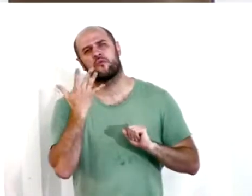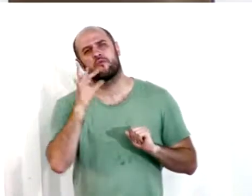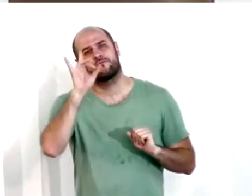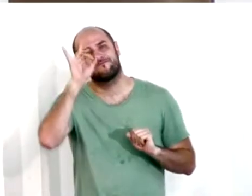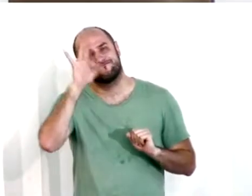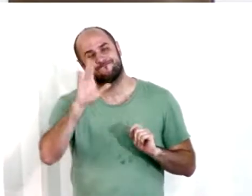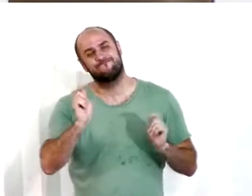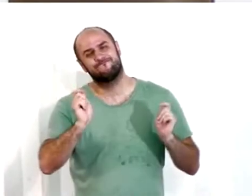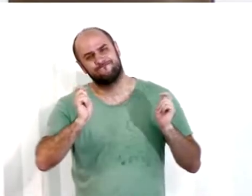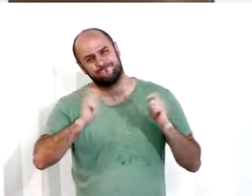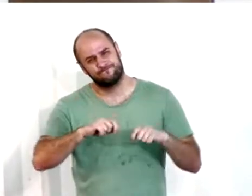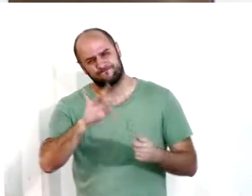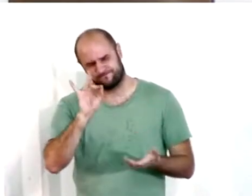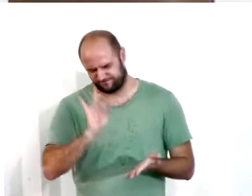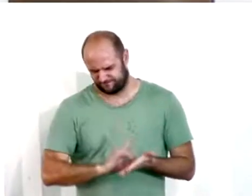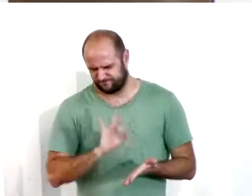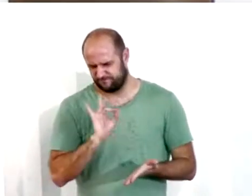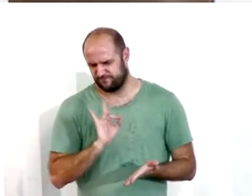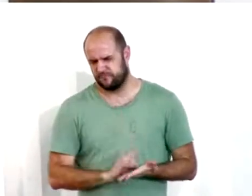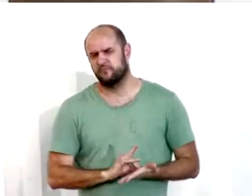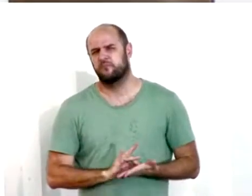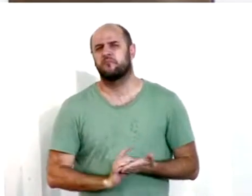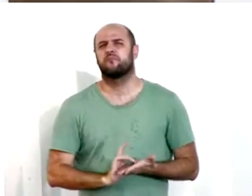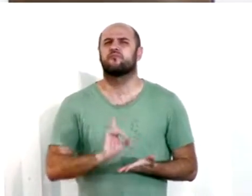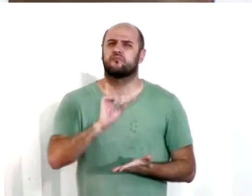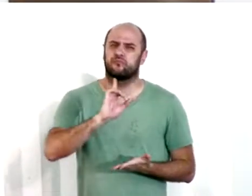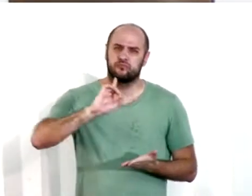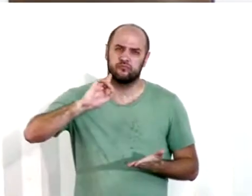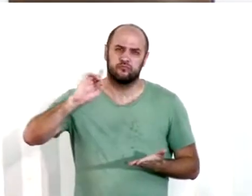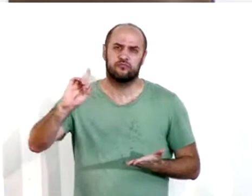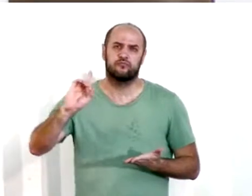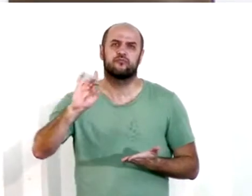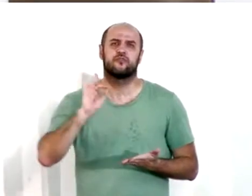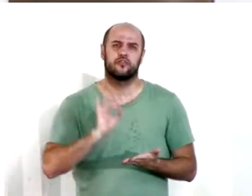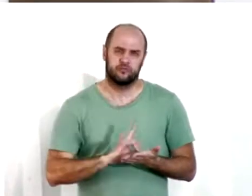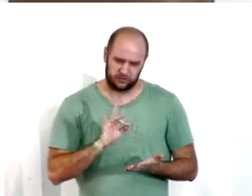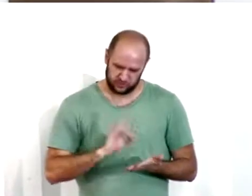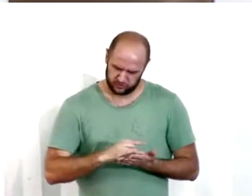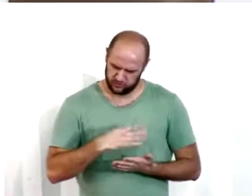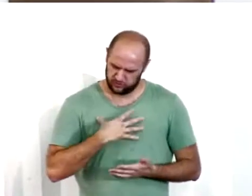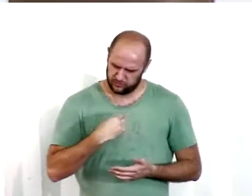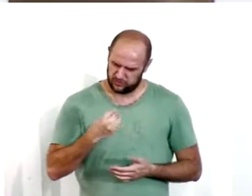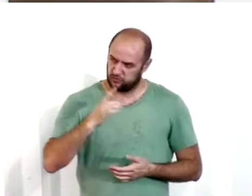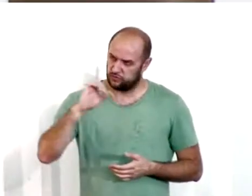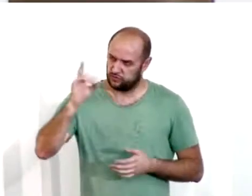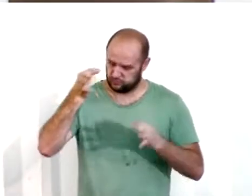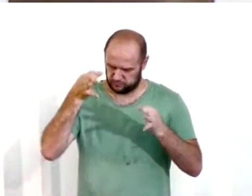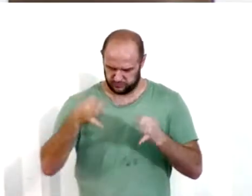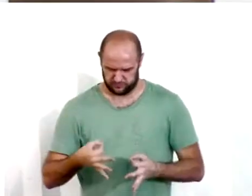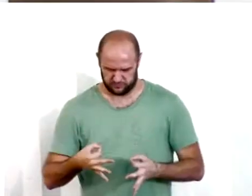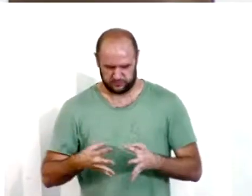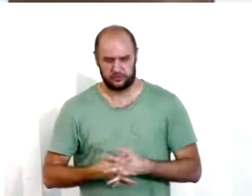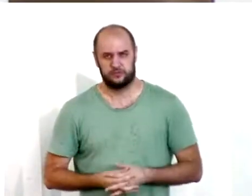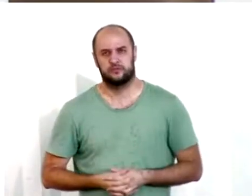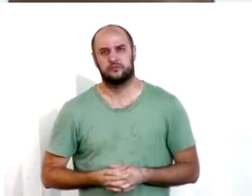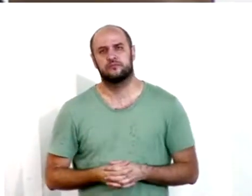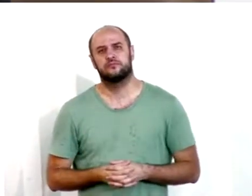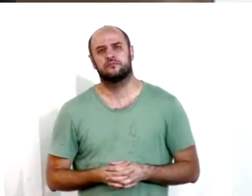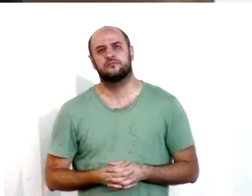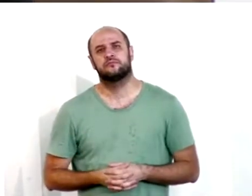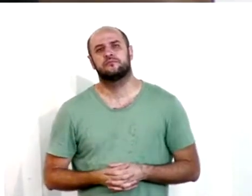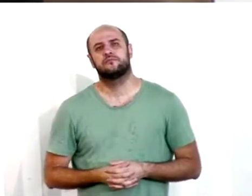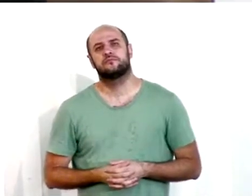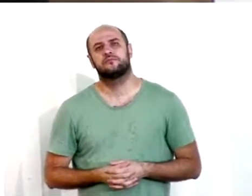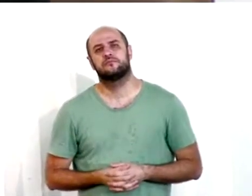ser reais naquele que era o Cordeiro perfeito de Deus. Todos os sacrifícios do